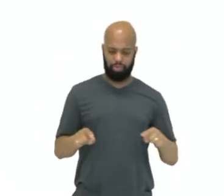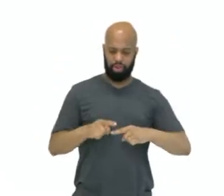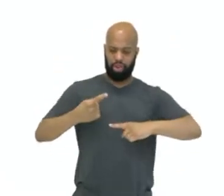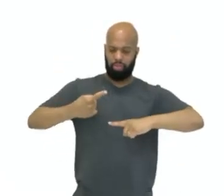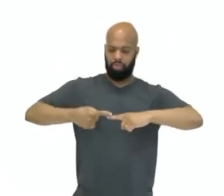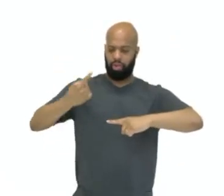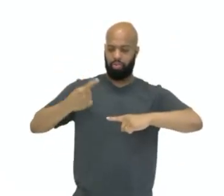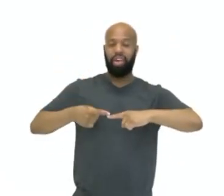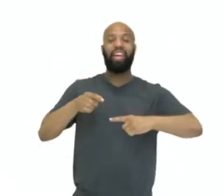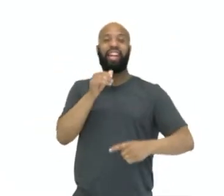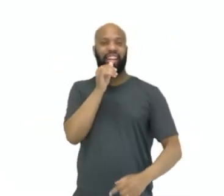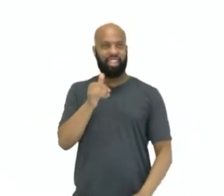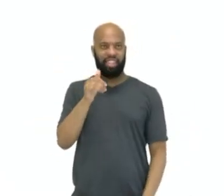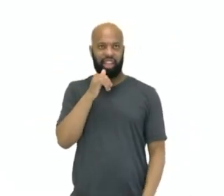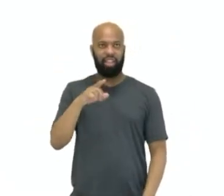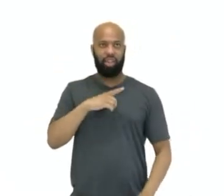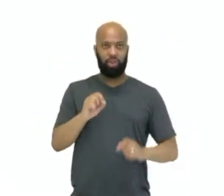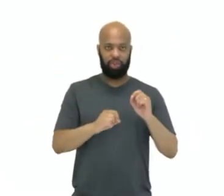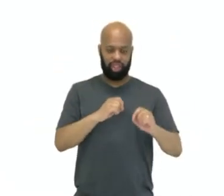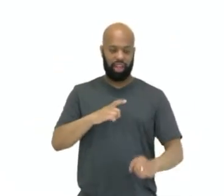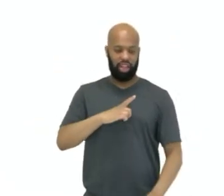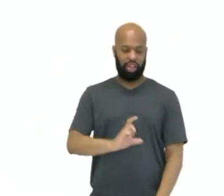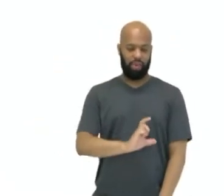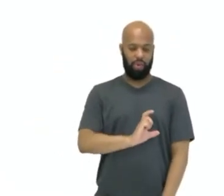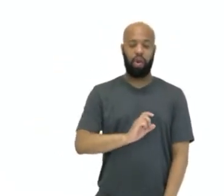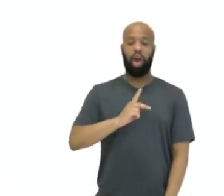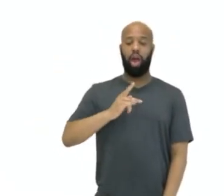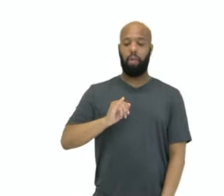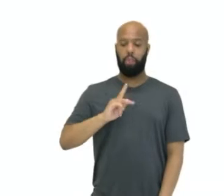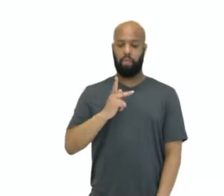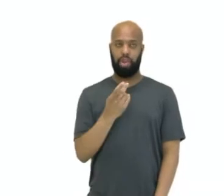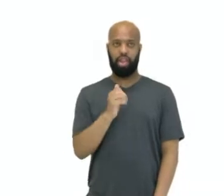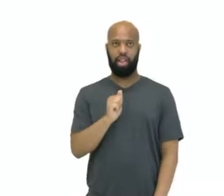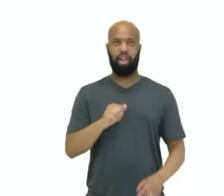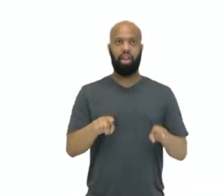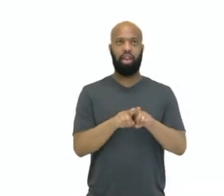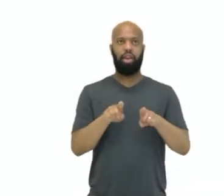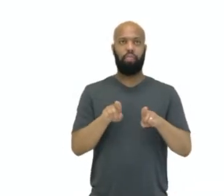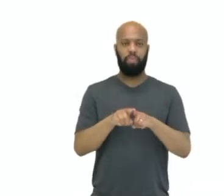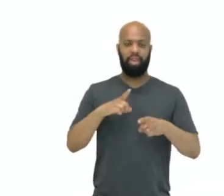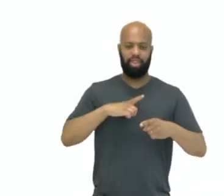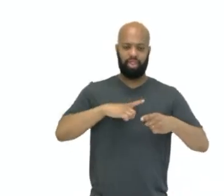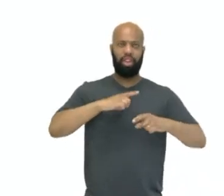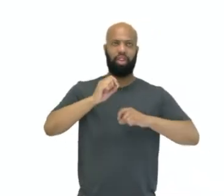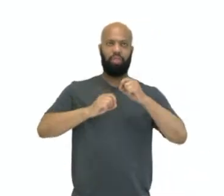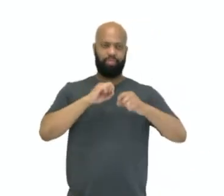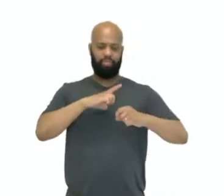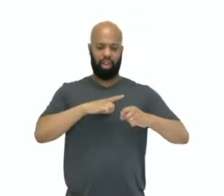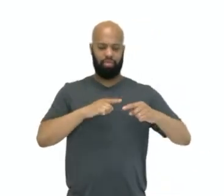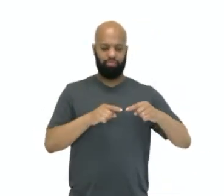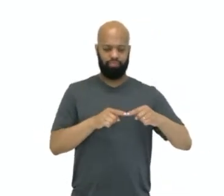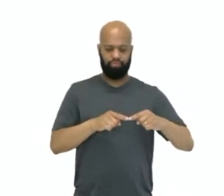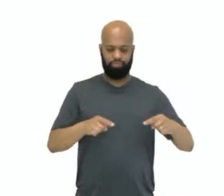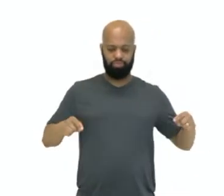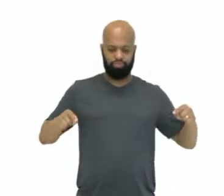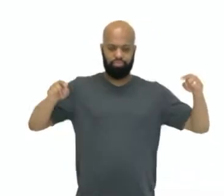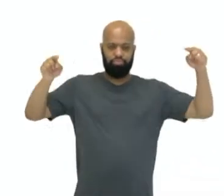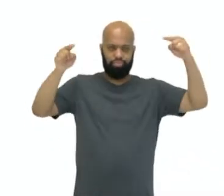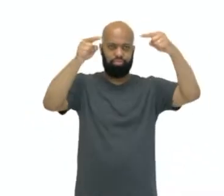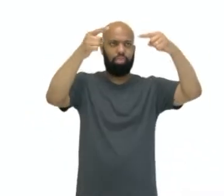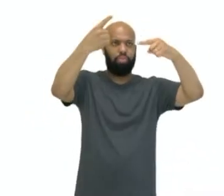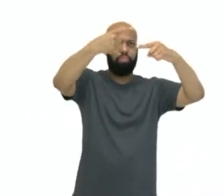pelo quê? Por uma pilha, um soquete com uma lâmpada, o fio condutor e uma